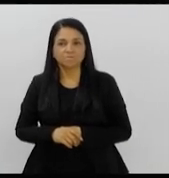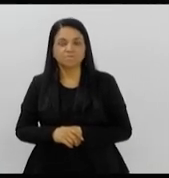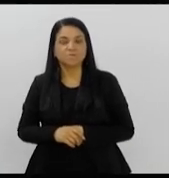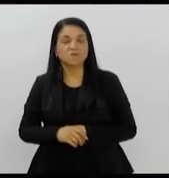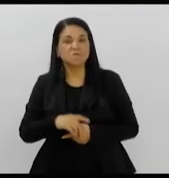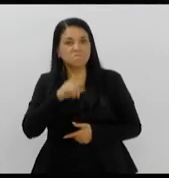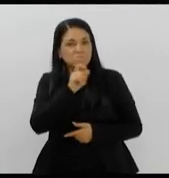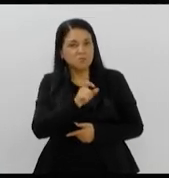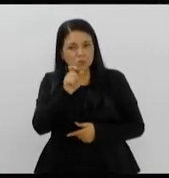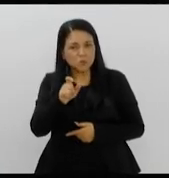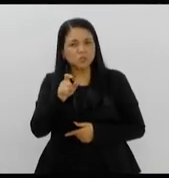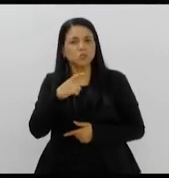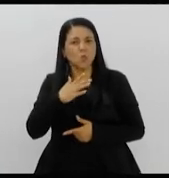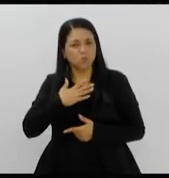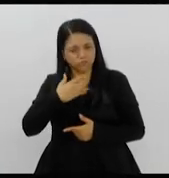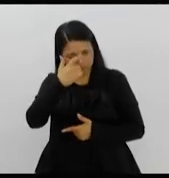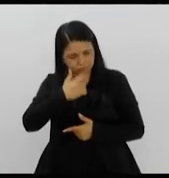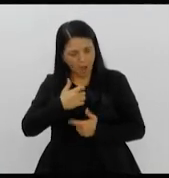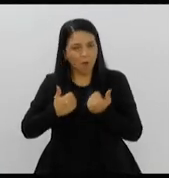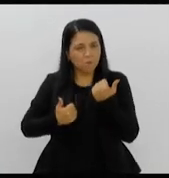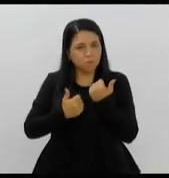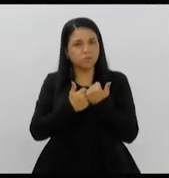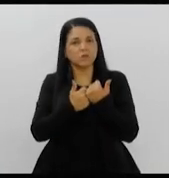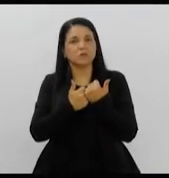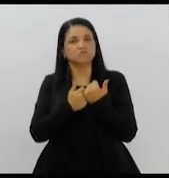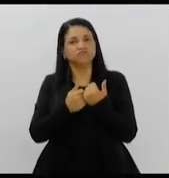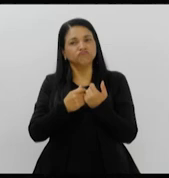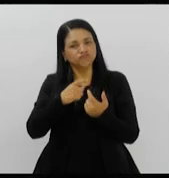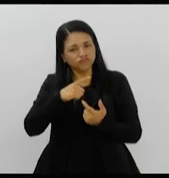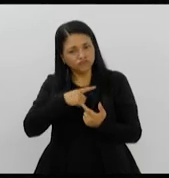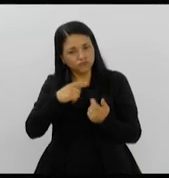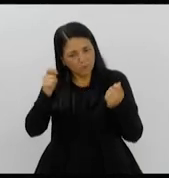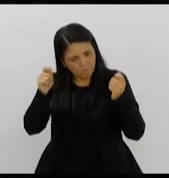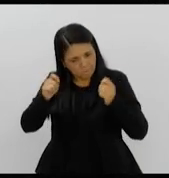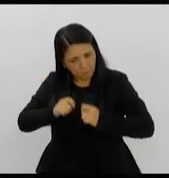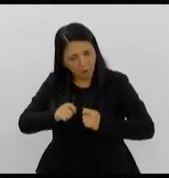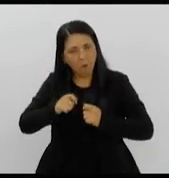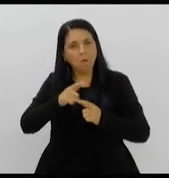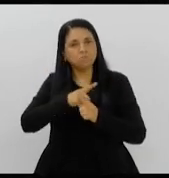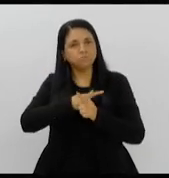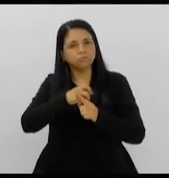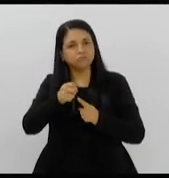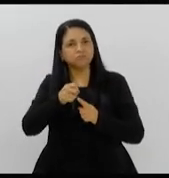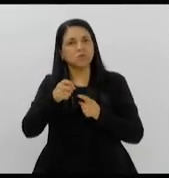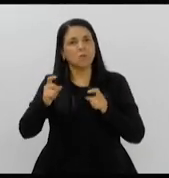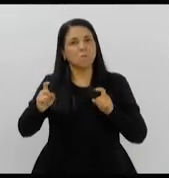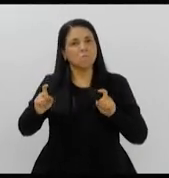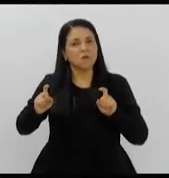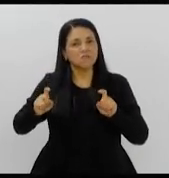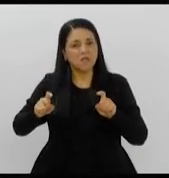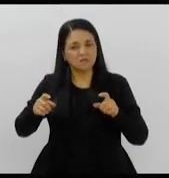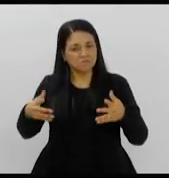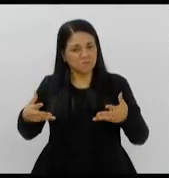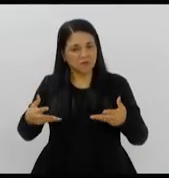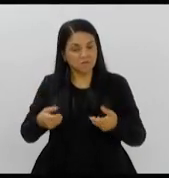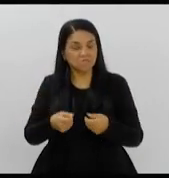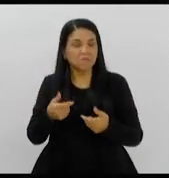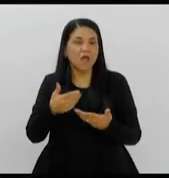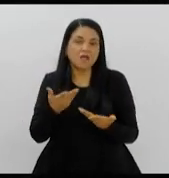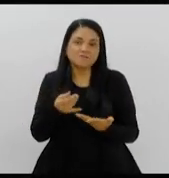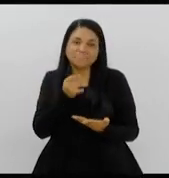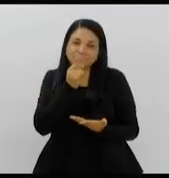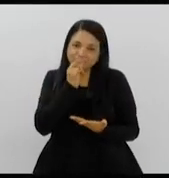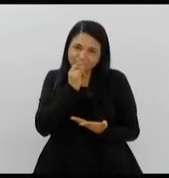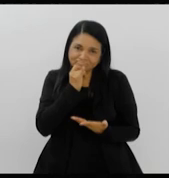Pessoas que eu apoiei, que tinham condições de ser eleita e fazer um mandato de excelência, mas,